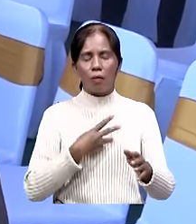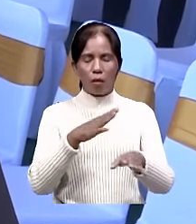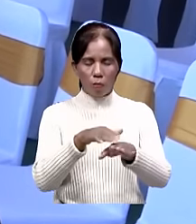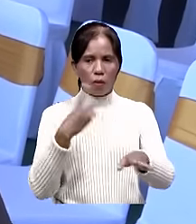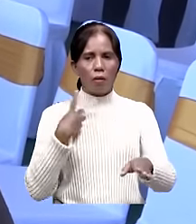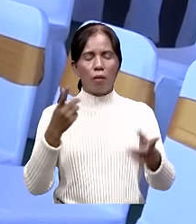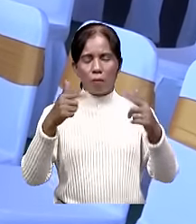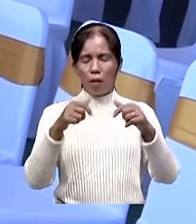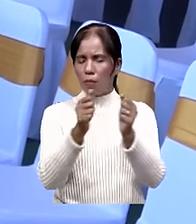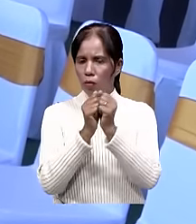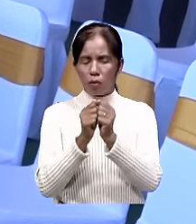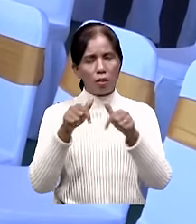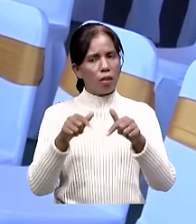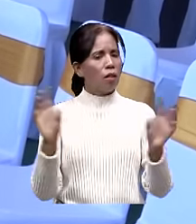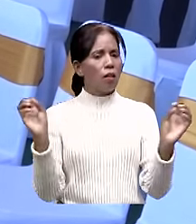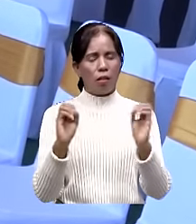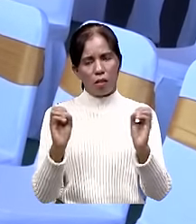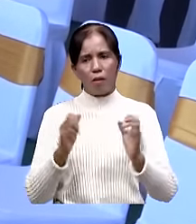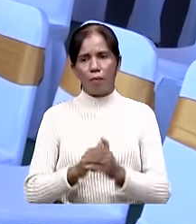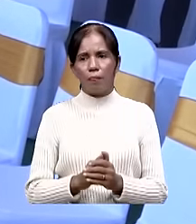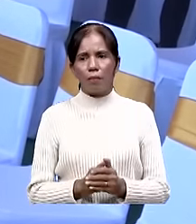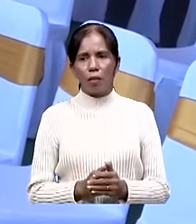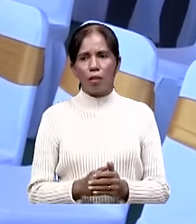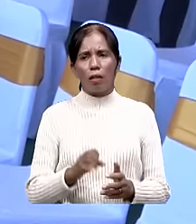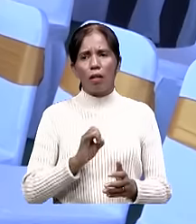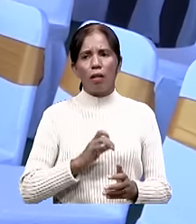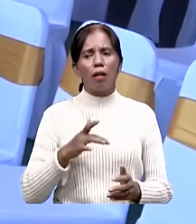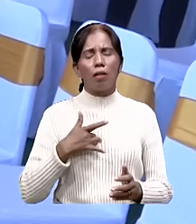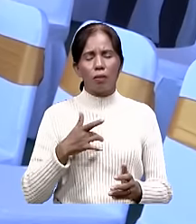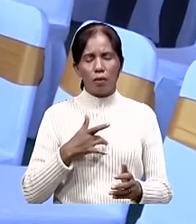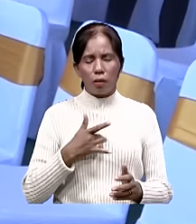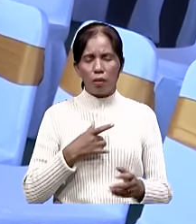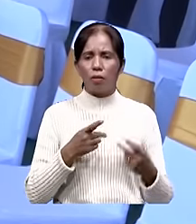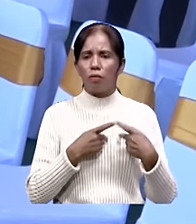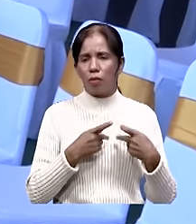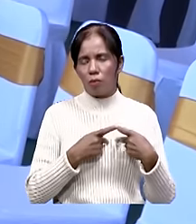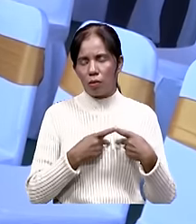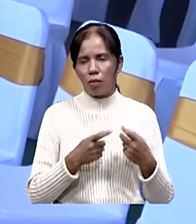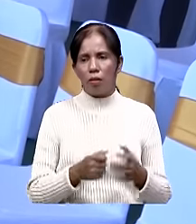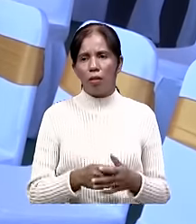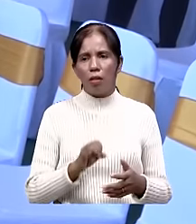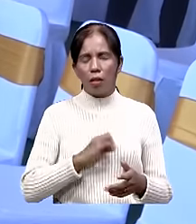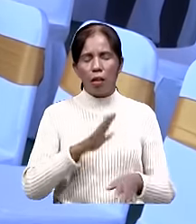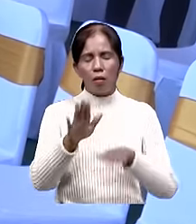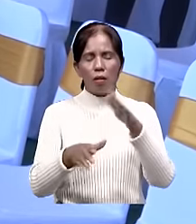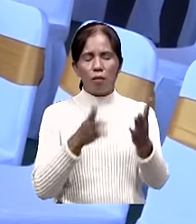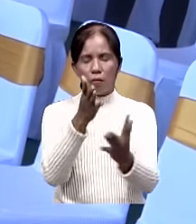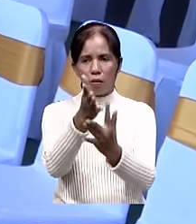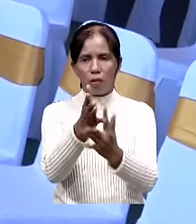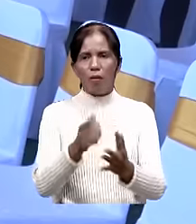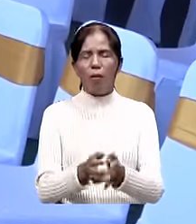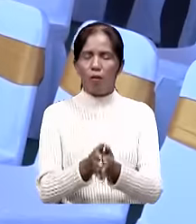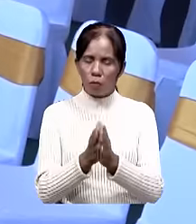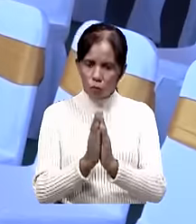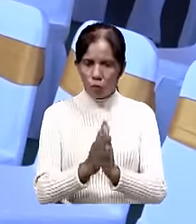ke ya ne la ya. Ne bawa, aku sinti bahan lipuan moras. Ne mau tamarit mai ne, aku supaya